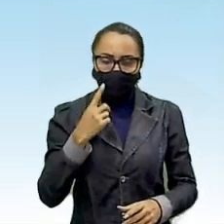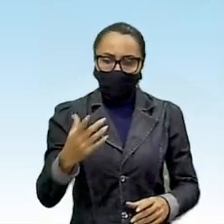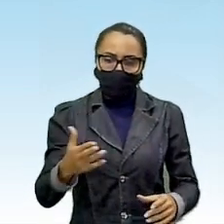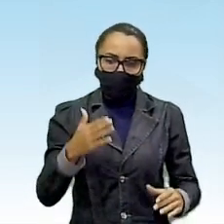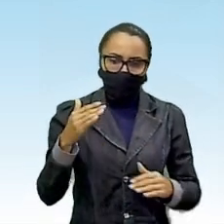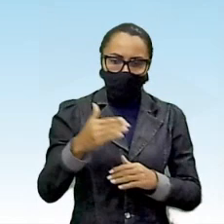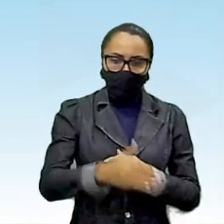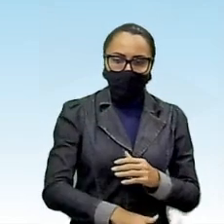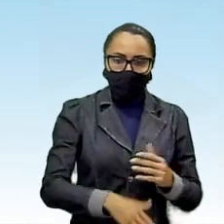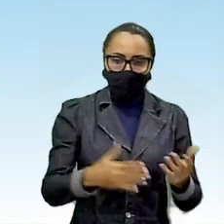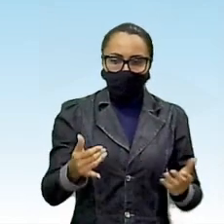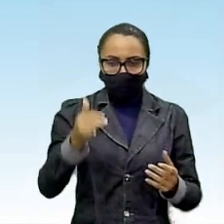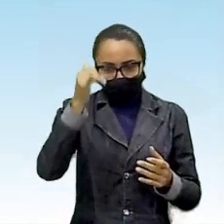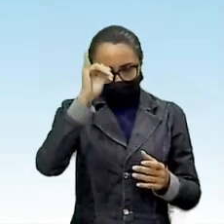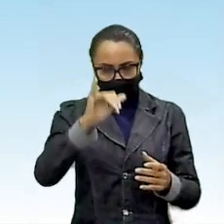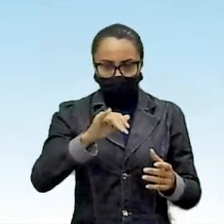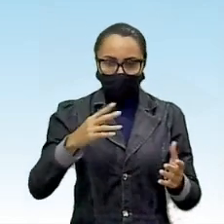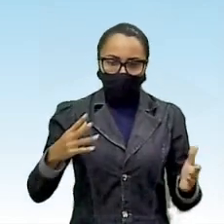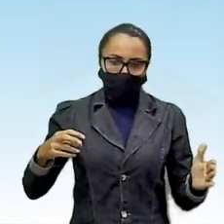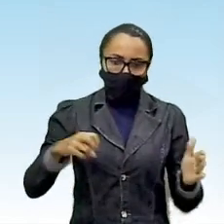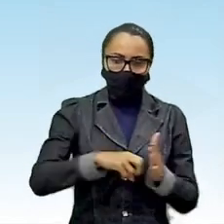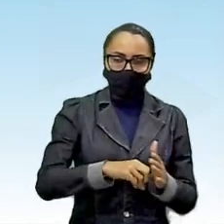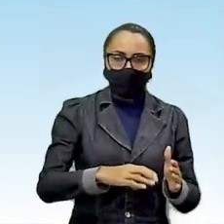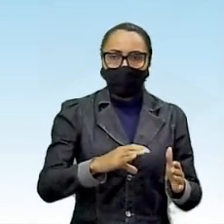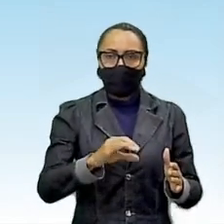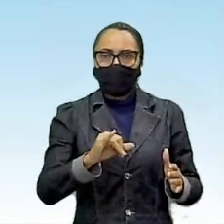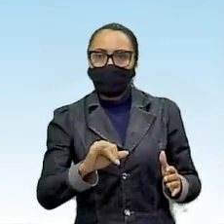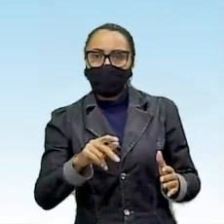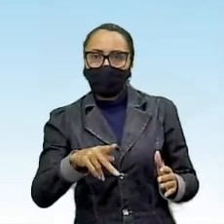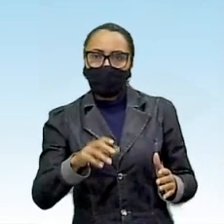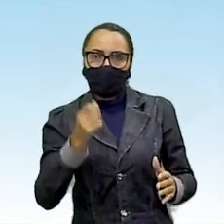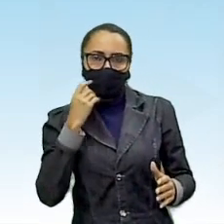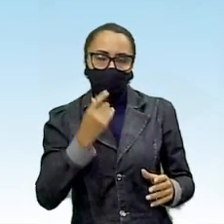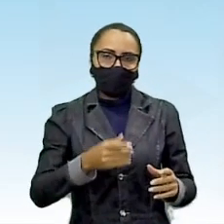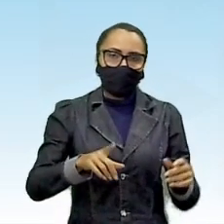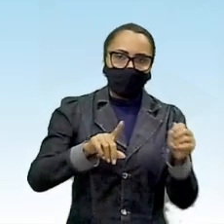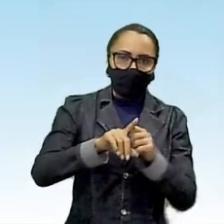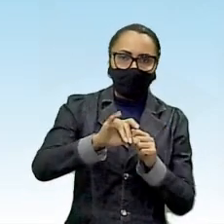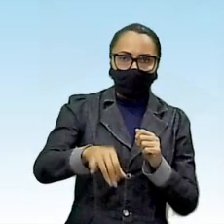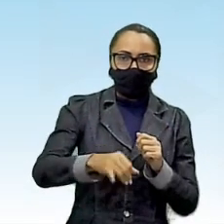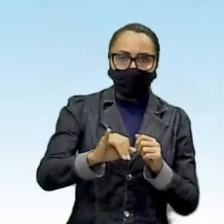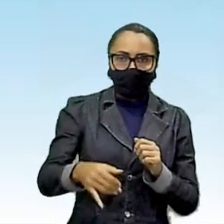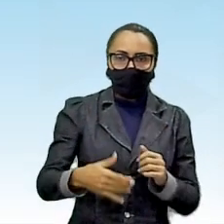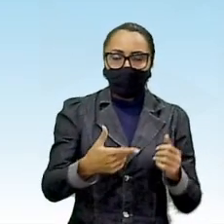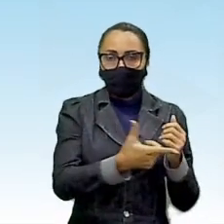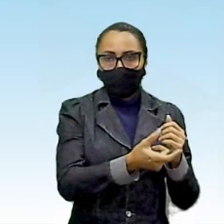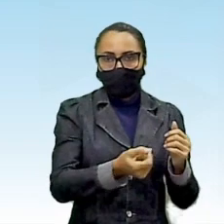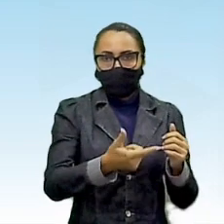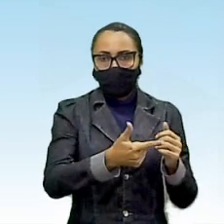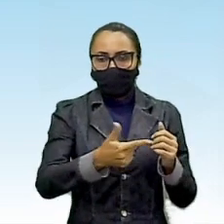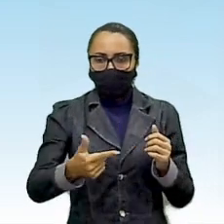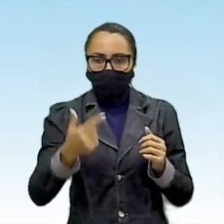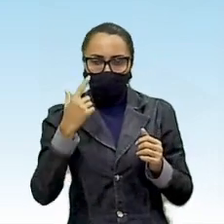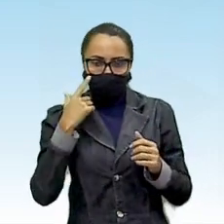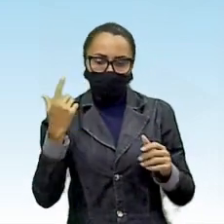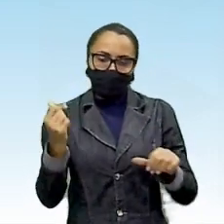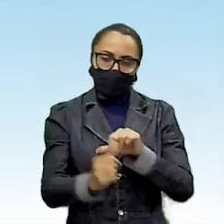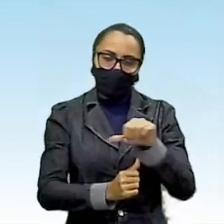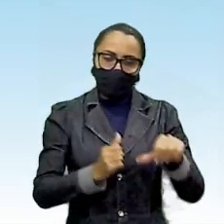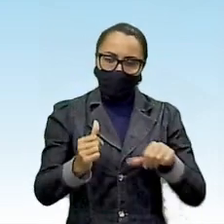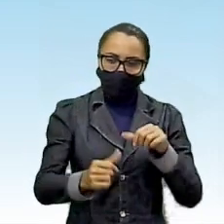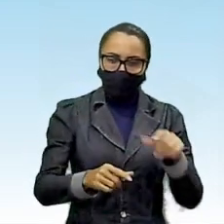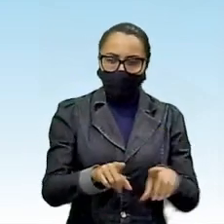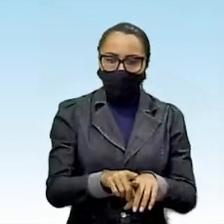Prevenção de Acidentes, né, a CIPA, que também entrou em vigor em janeiro desse ano. E aí as principais